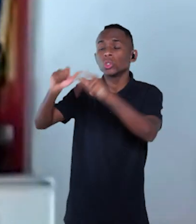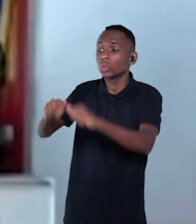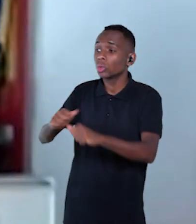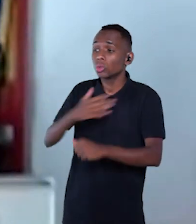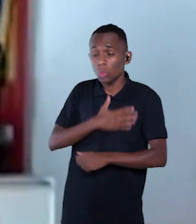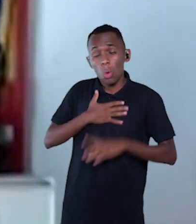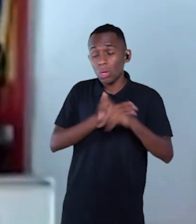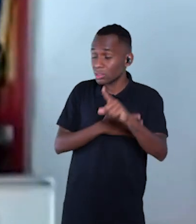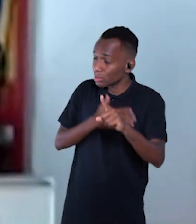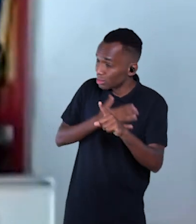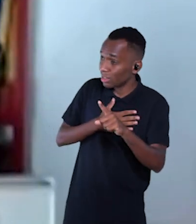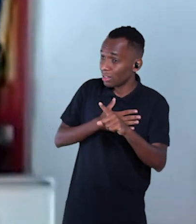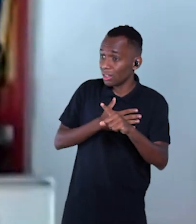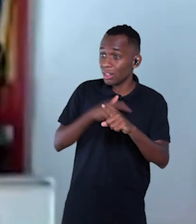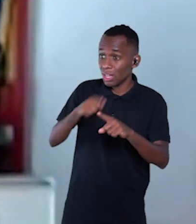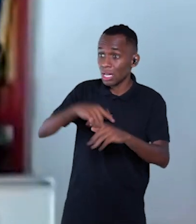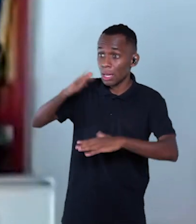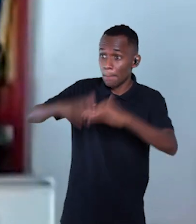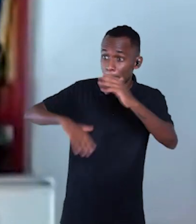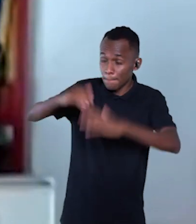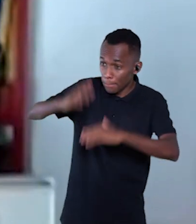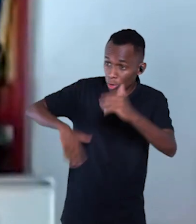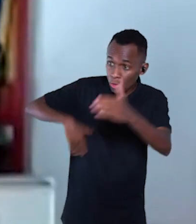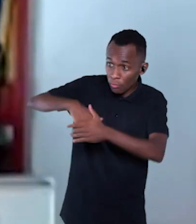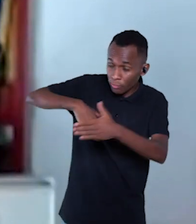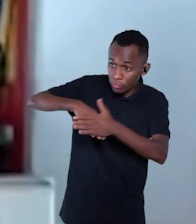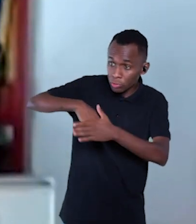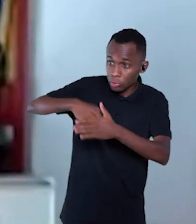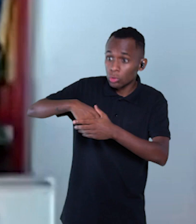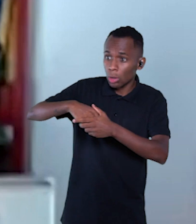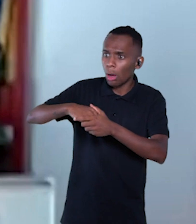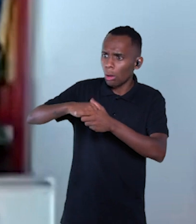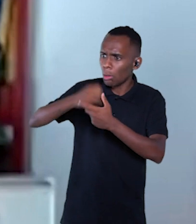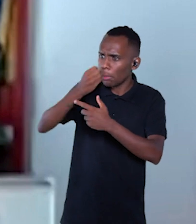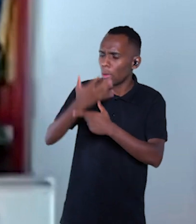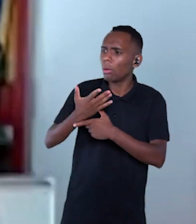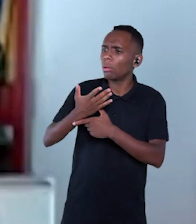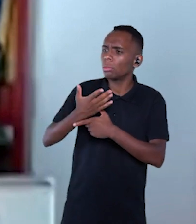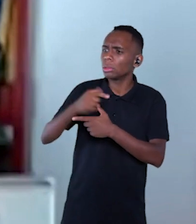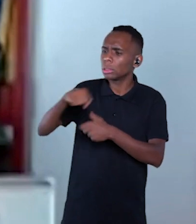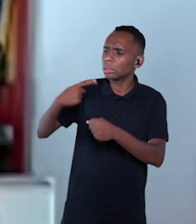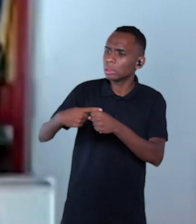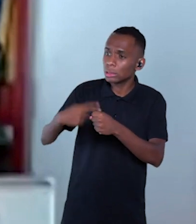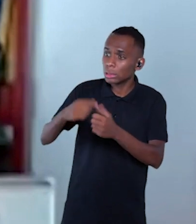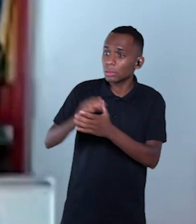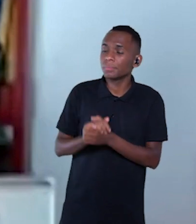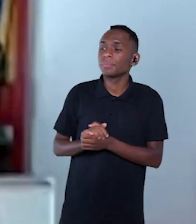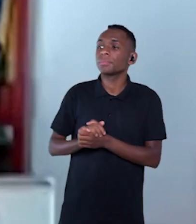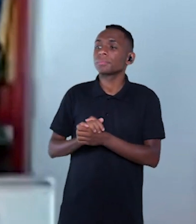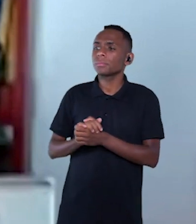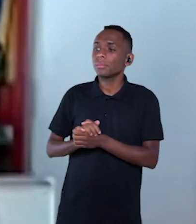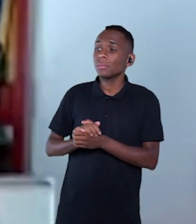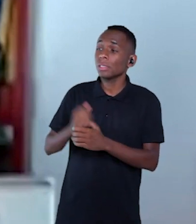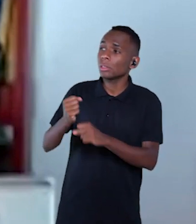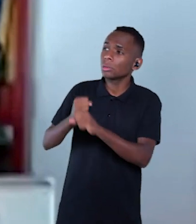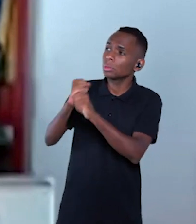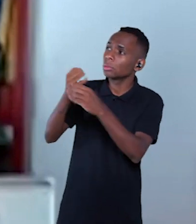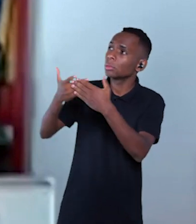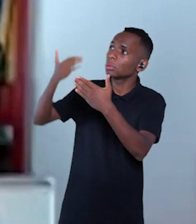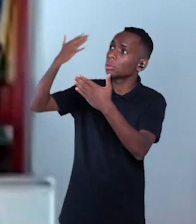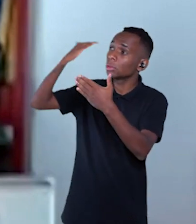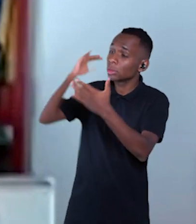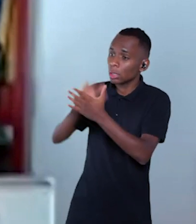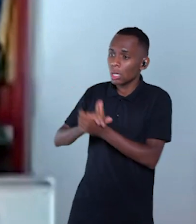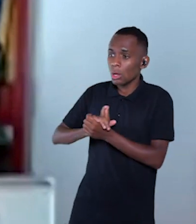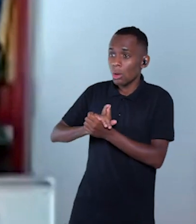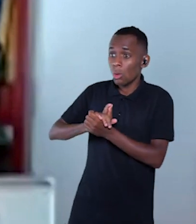Todo mundo gosta dele lá na rua. Ele foi jogador de futebol de um time grande aqui da cidade. Soube recentemente que há alguns anos